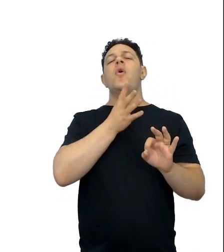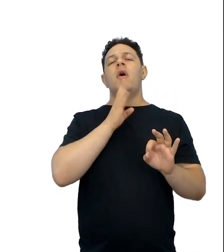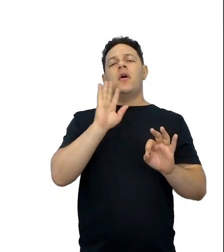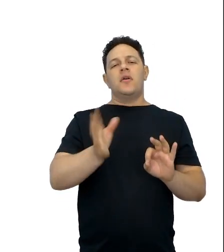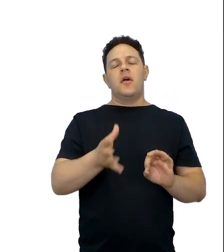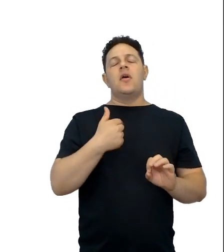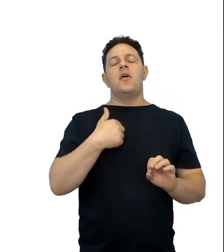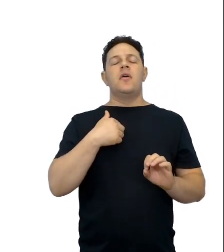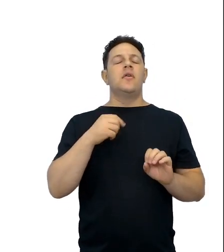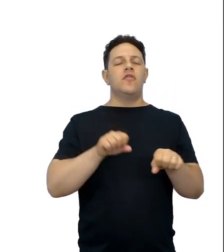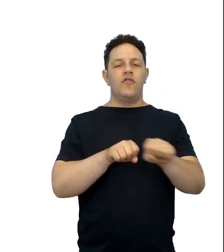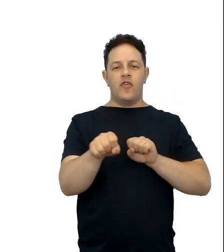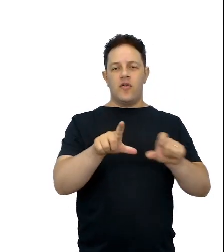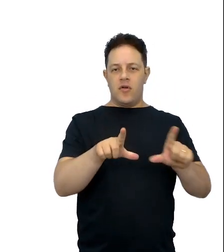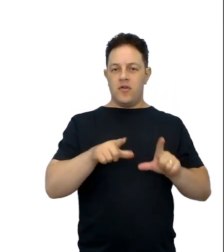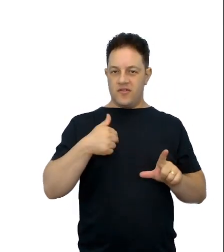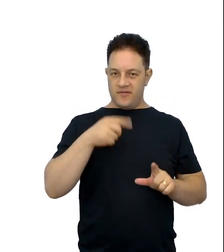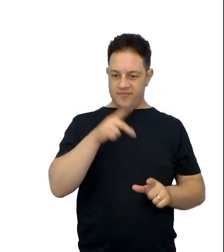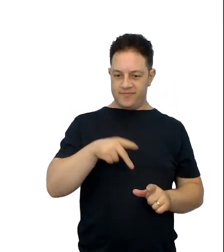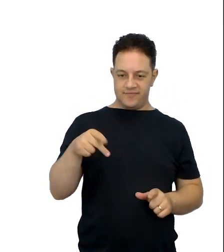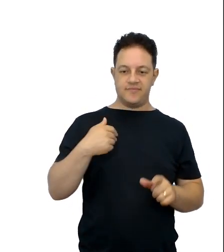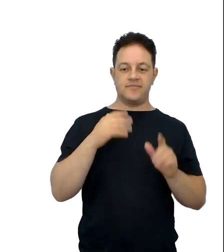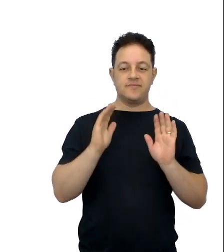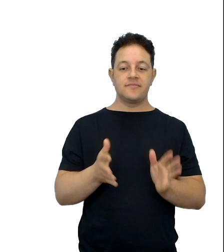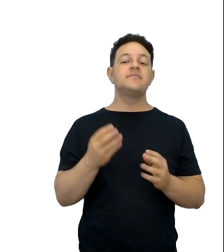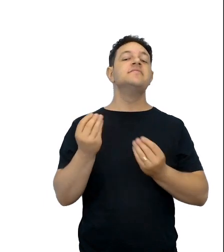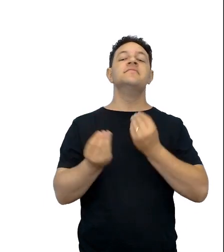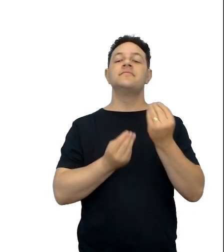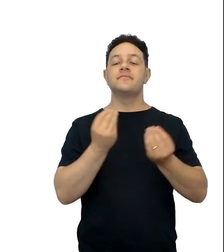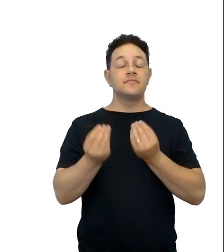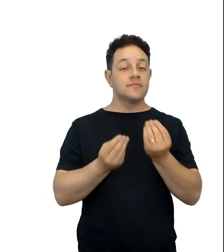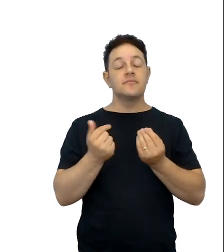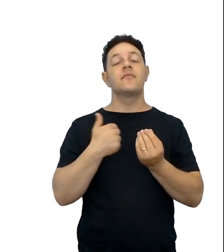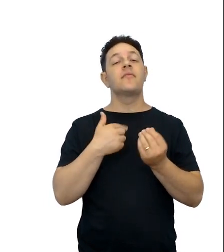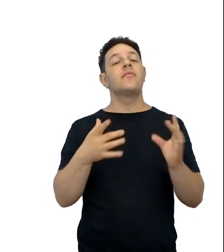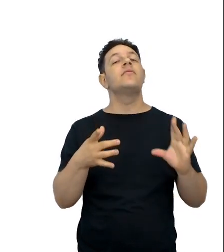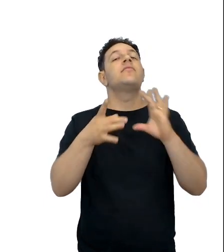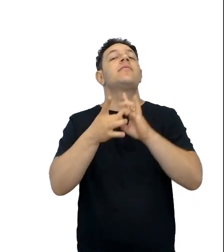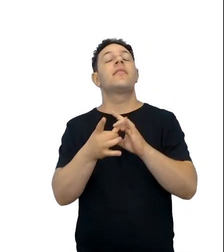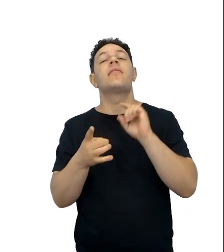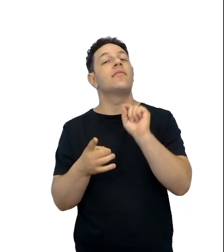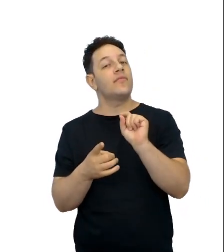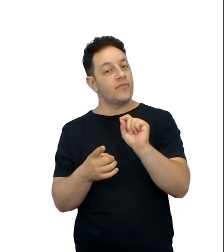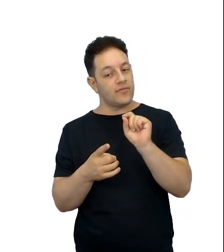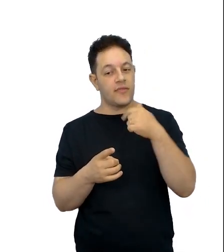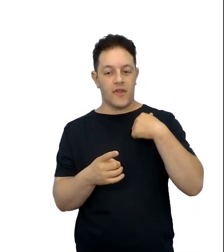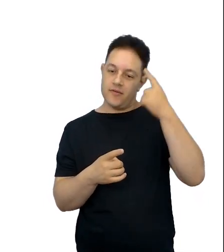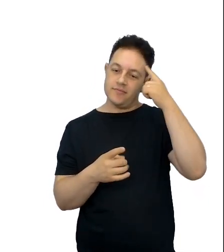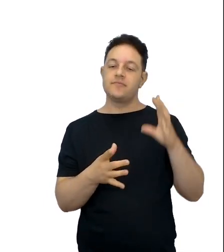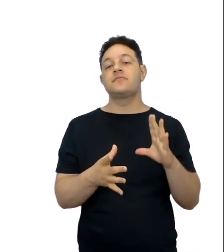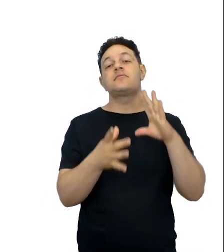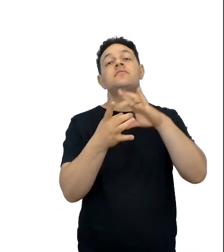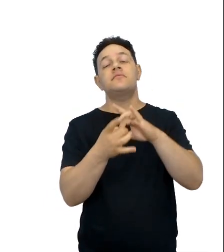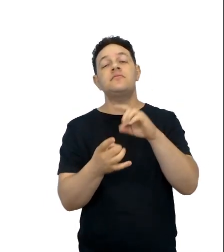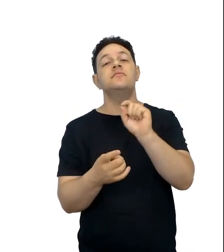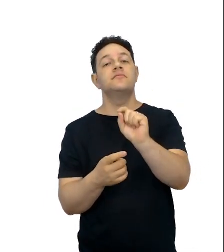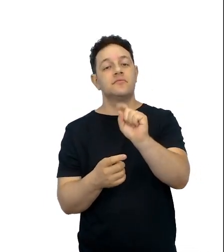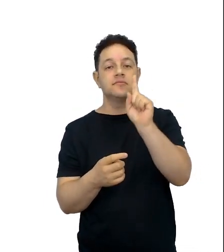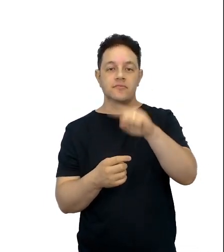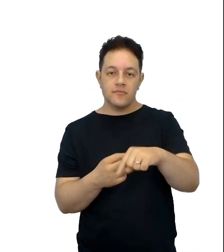conhecimento especializado que eu, professor, tem, então eu já faço eu atrelo ele a quem? Eu já atrelo